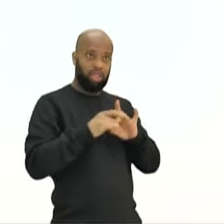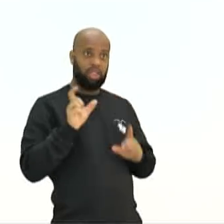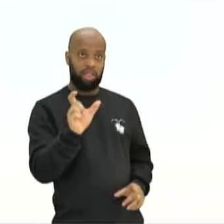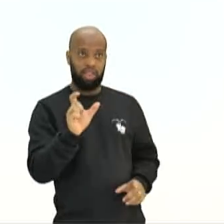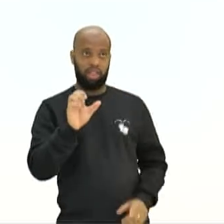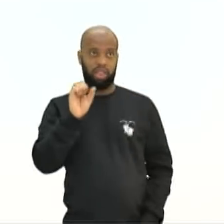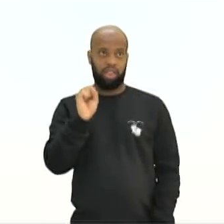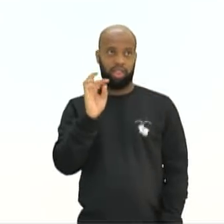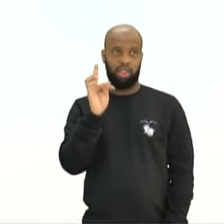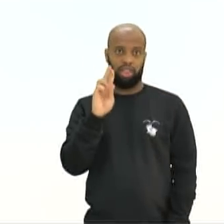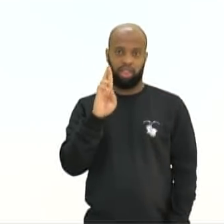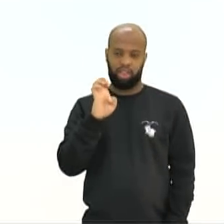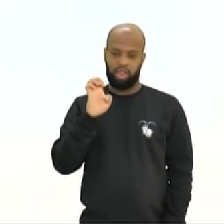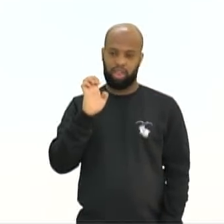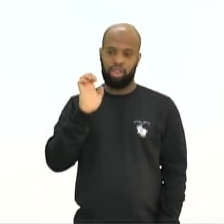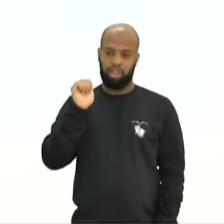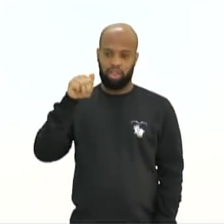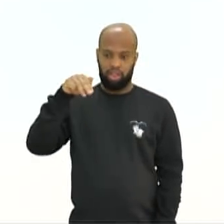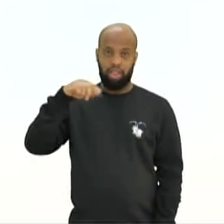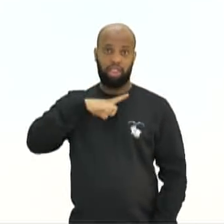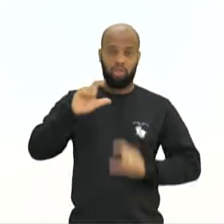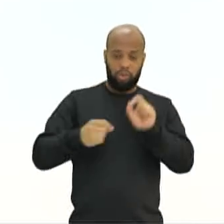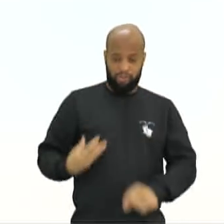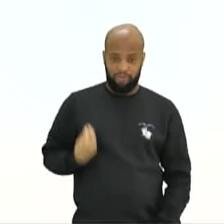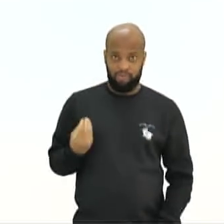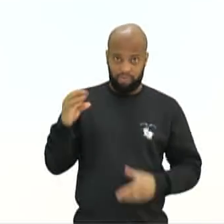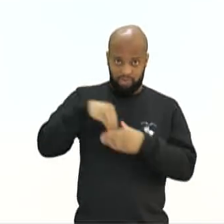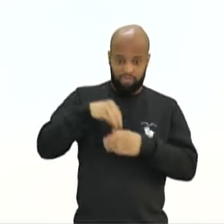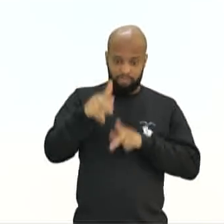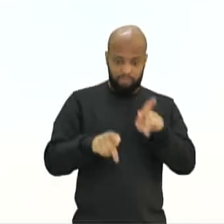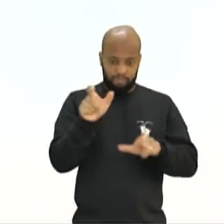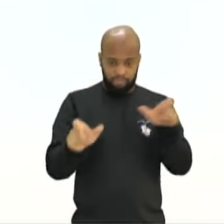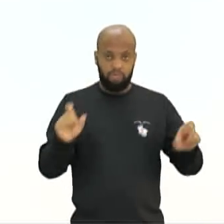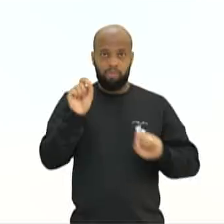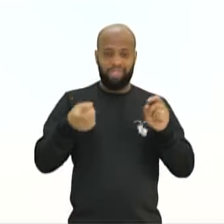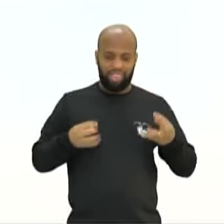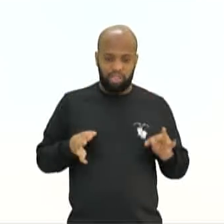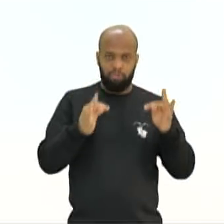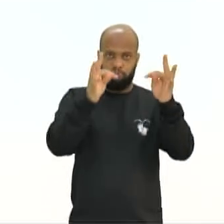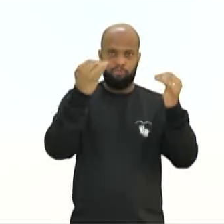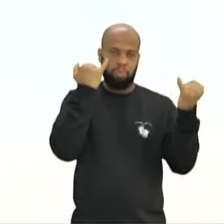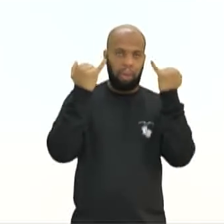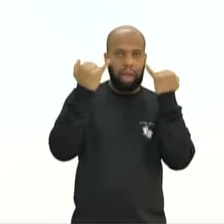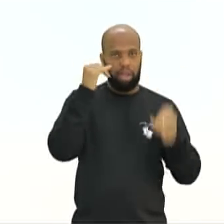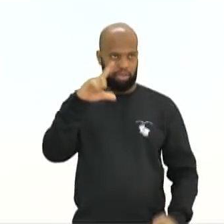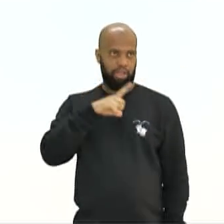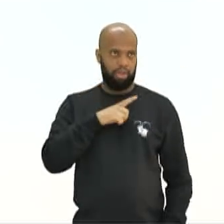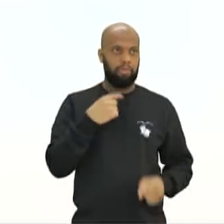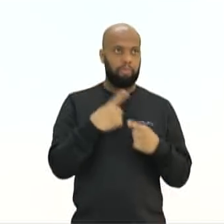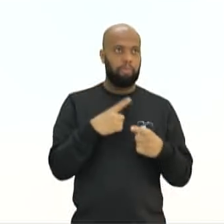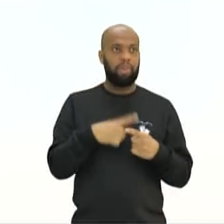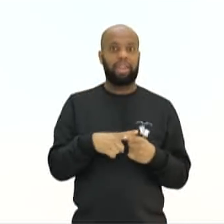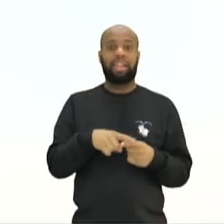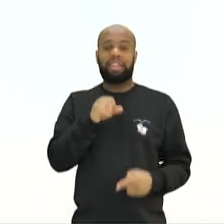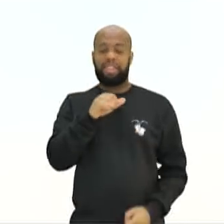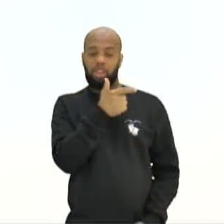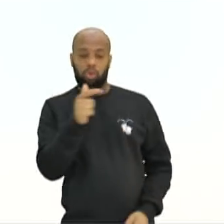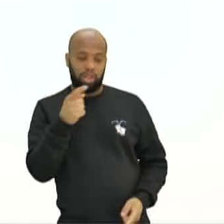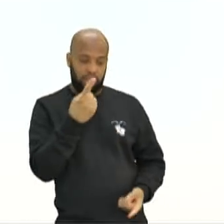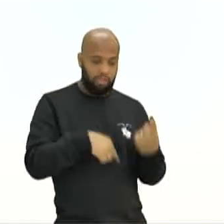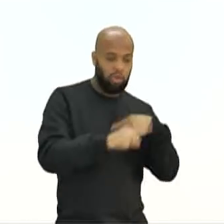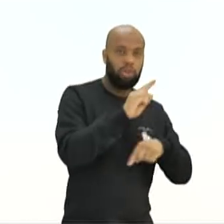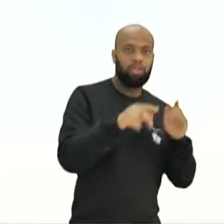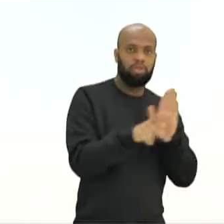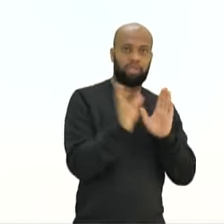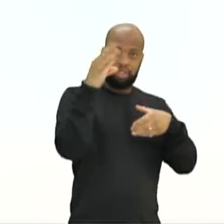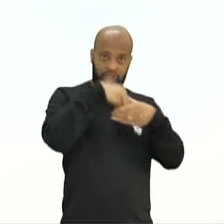sua crescente presença na vida do grande público é a tecnologia da informação. Sem a evolução dos componentes que